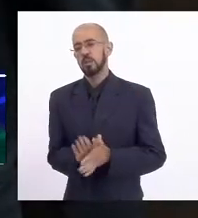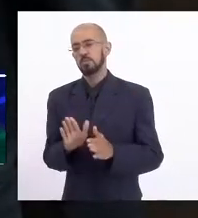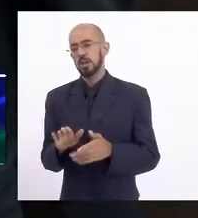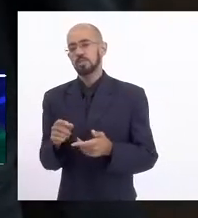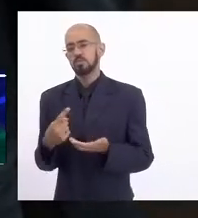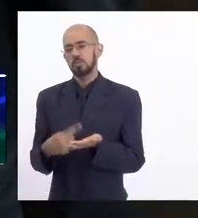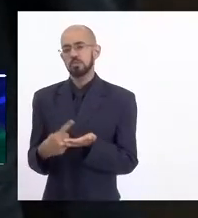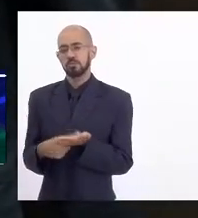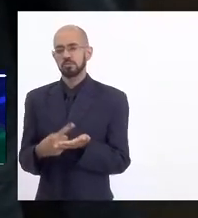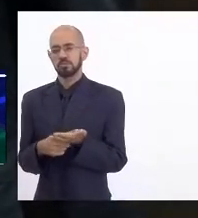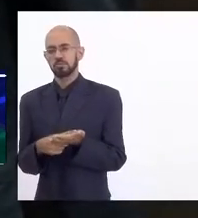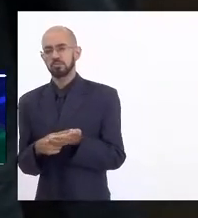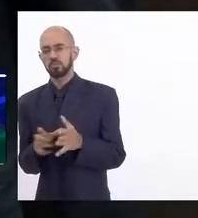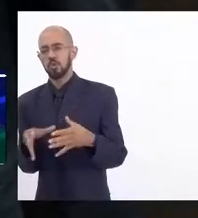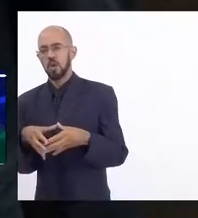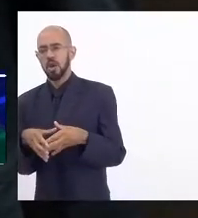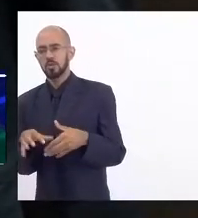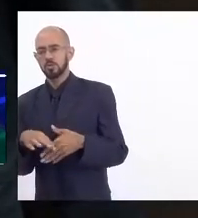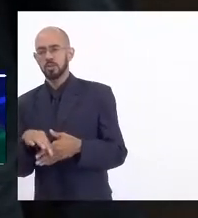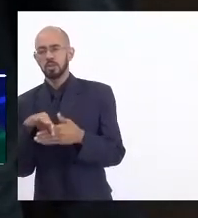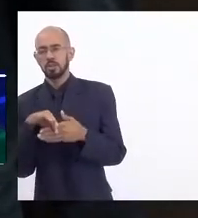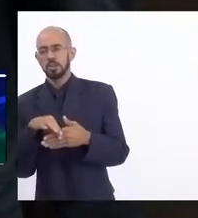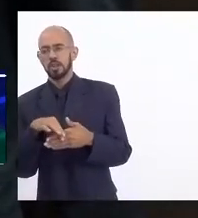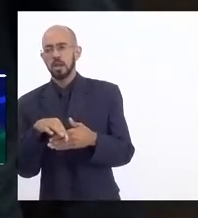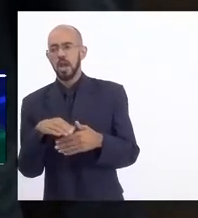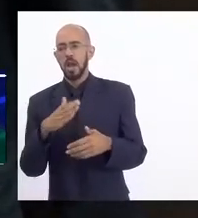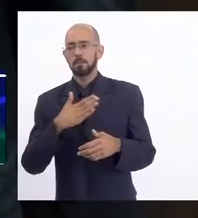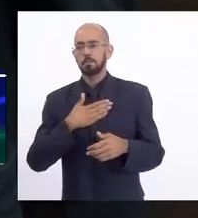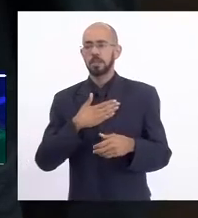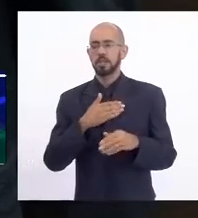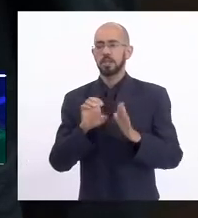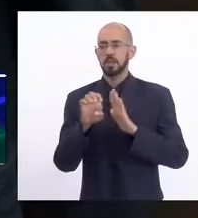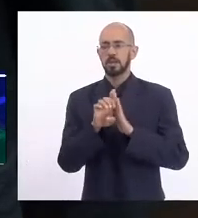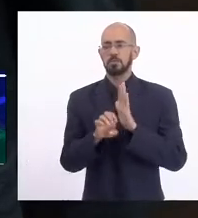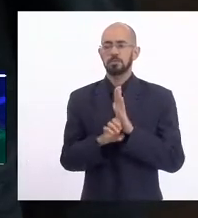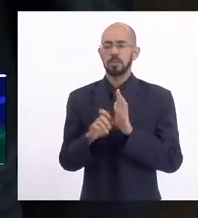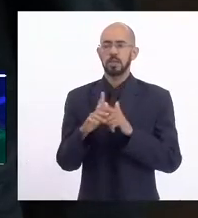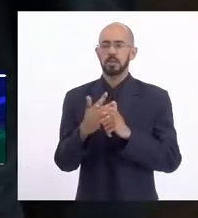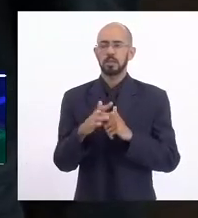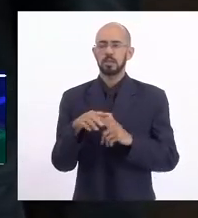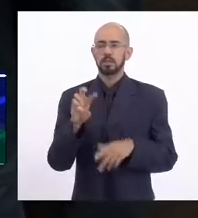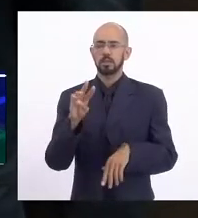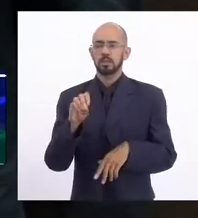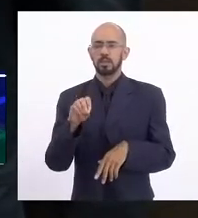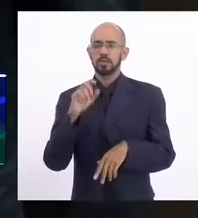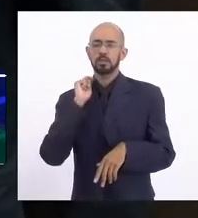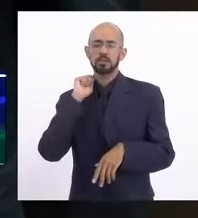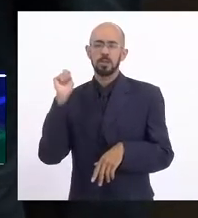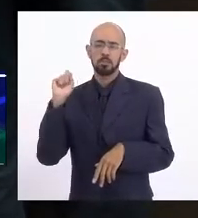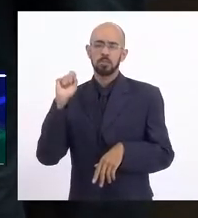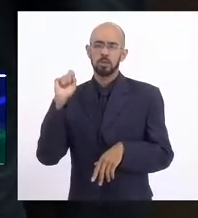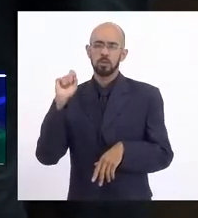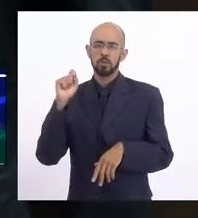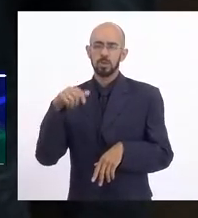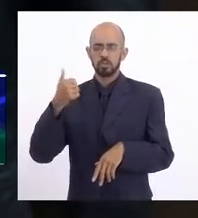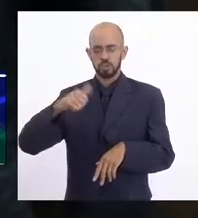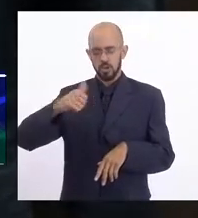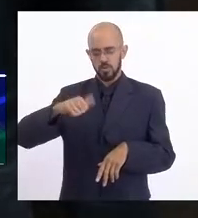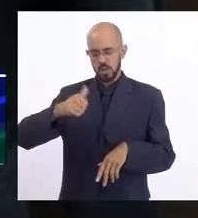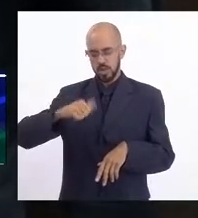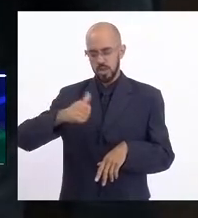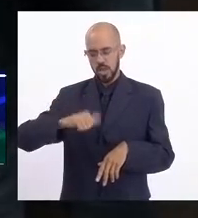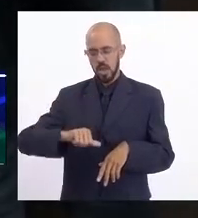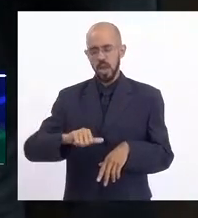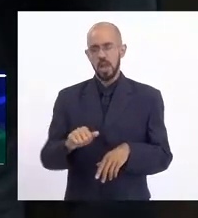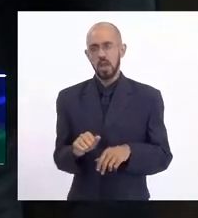no Colégio de Líderes, a minha emenda, que propõe que esse prazo fosse 30 de abril, de modo que nós pudéssemos analisar com o